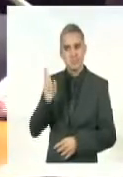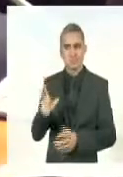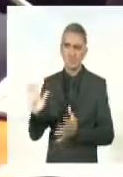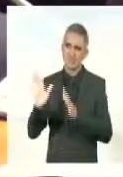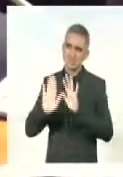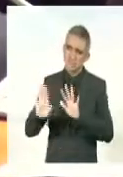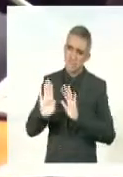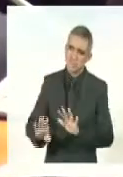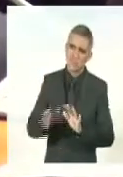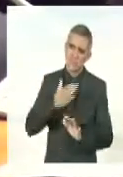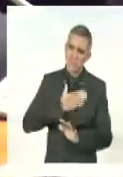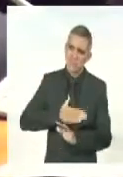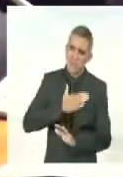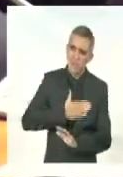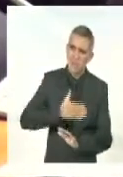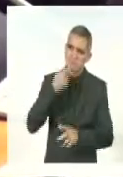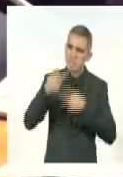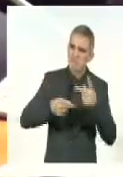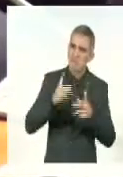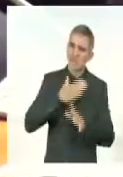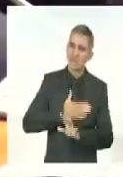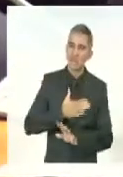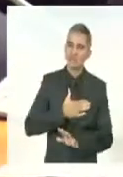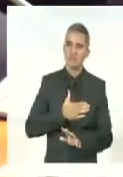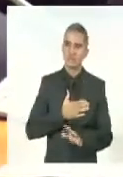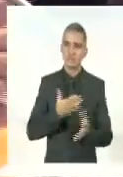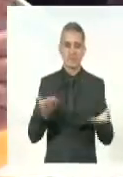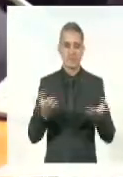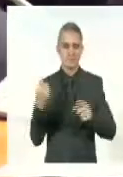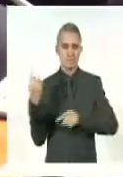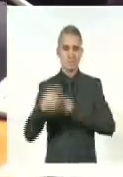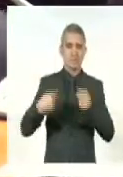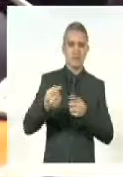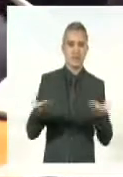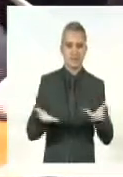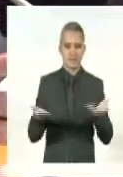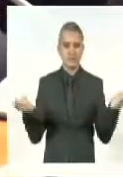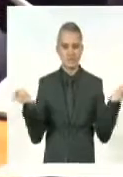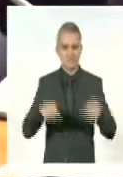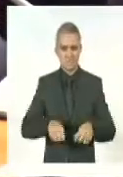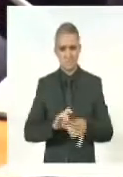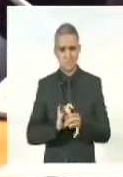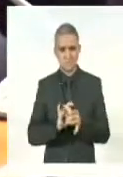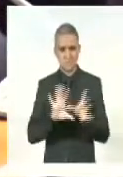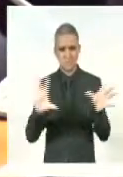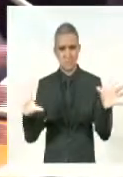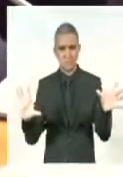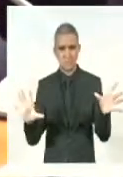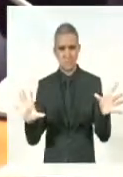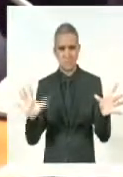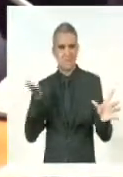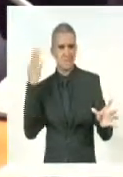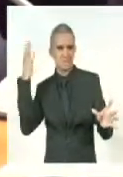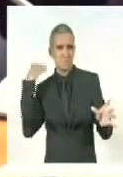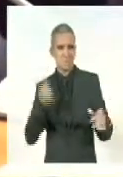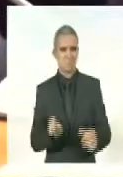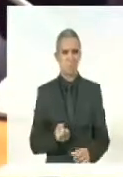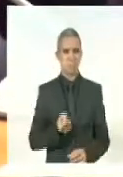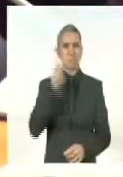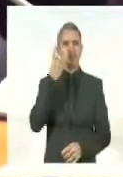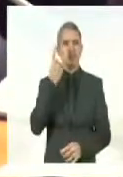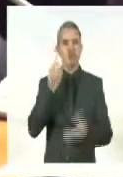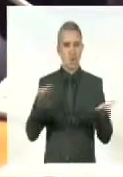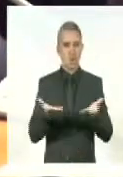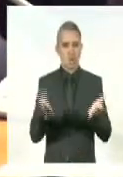é válido. Hoje é legal. O que era absurdo ontem, hoje é ético, hoje é transparente. E aqui essa